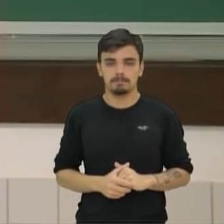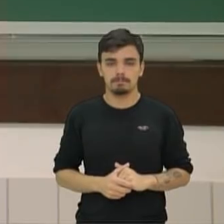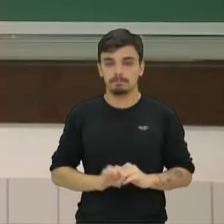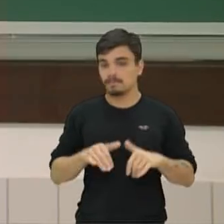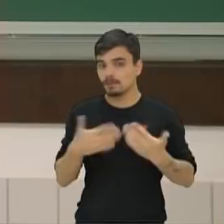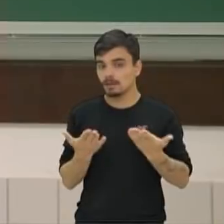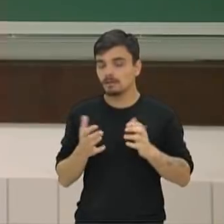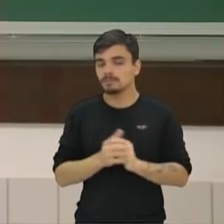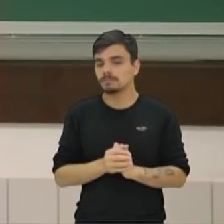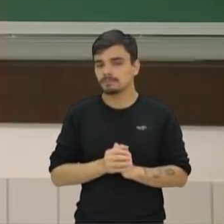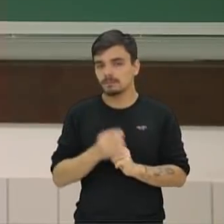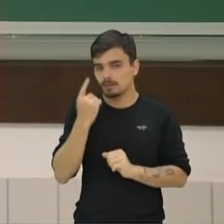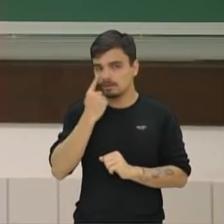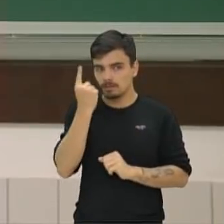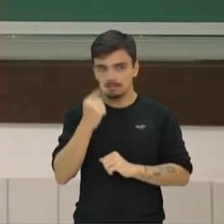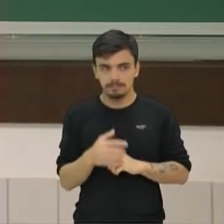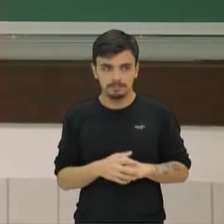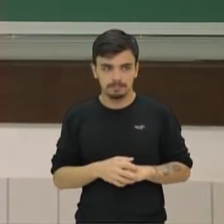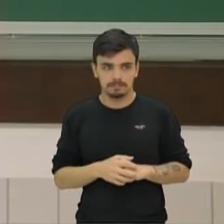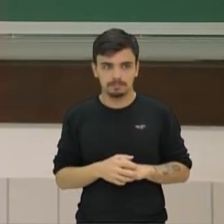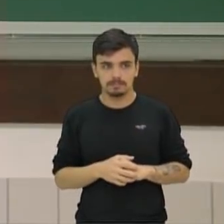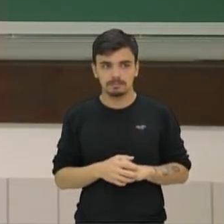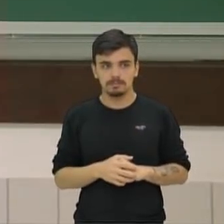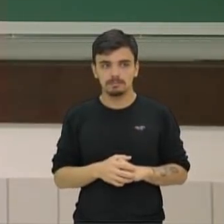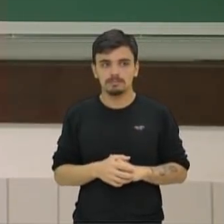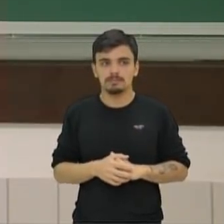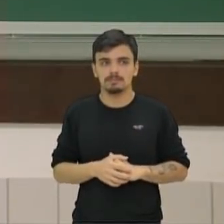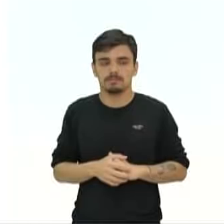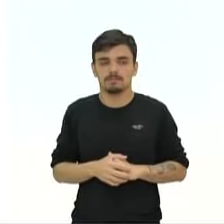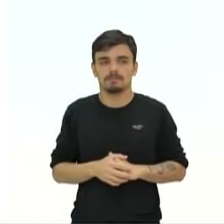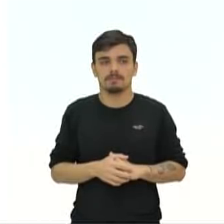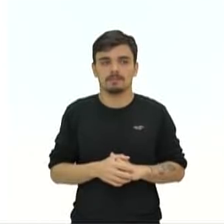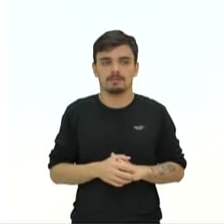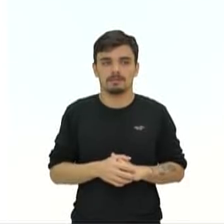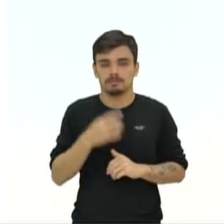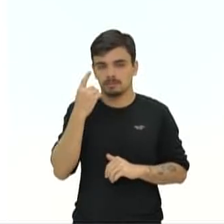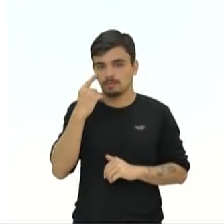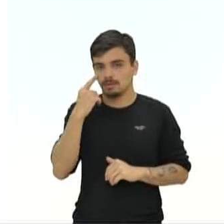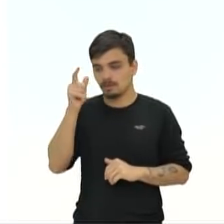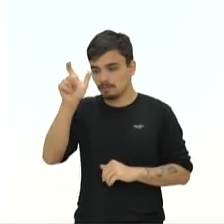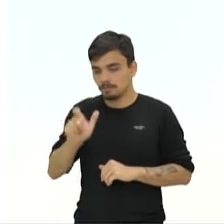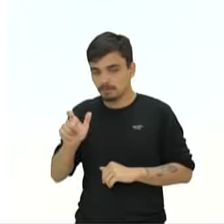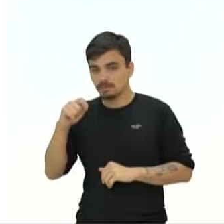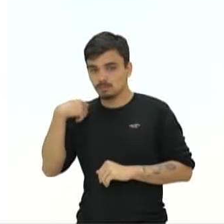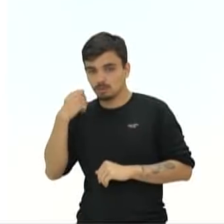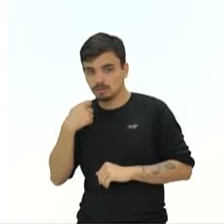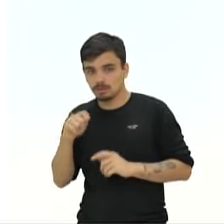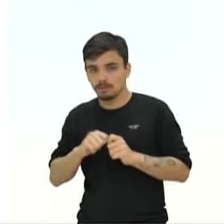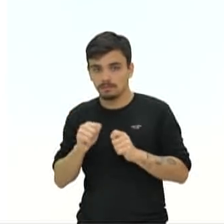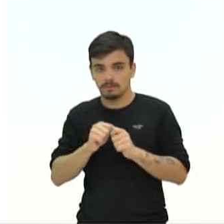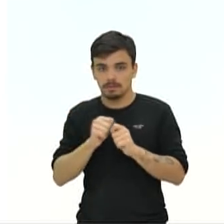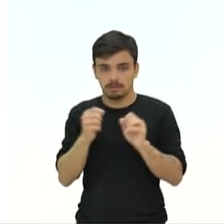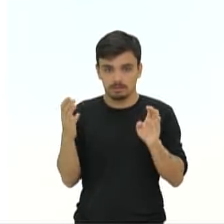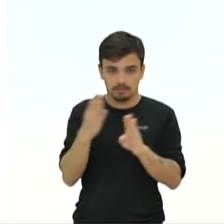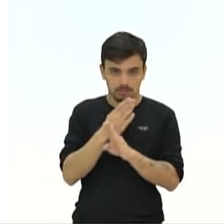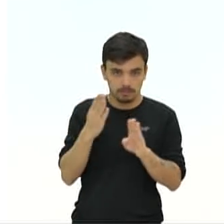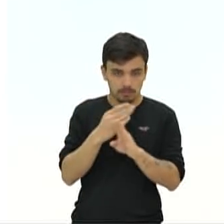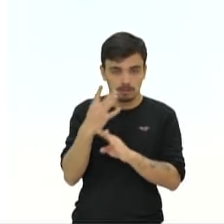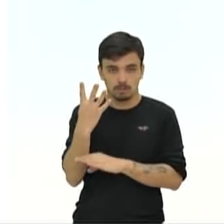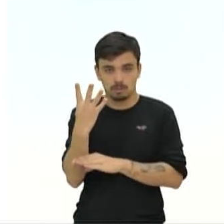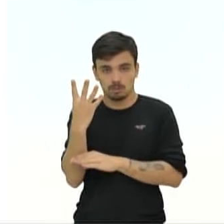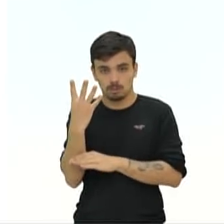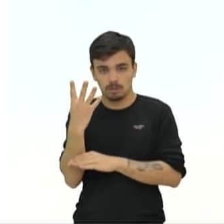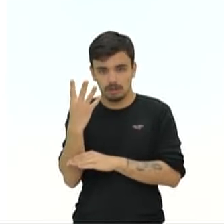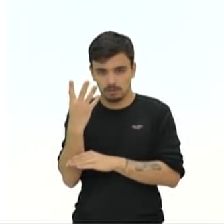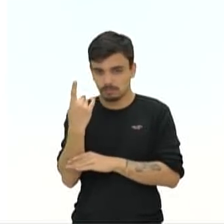Então, galerinha, vamos lá? Com calma. Giotto di Bondone fazia parte do 400.